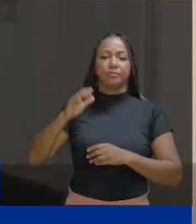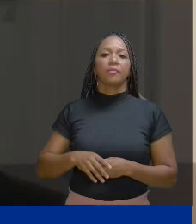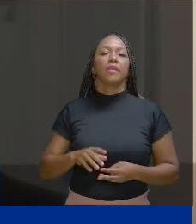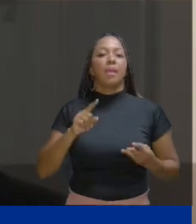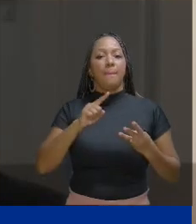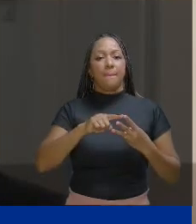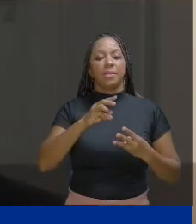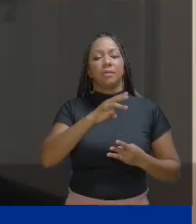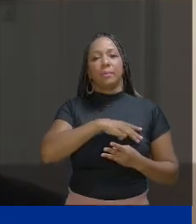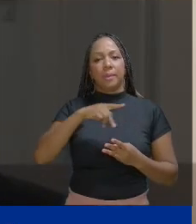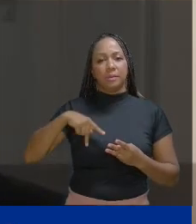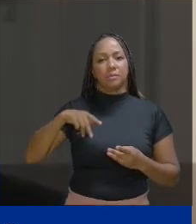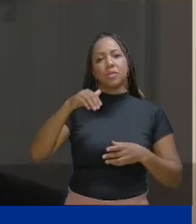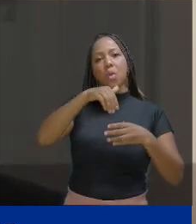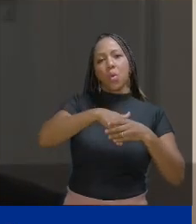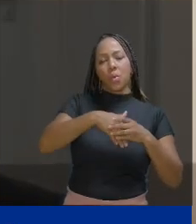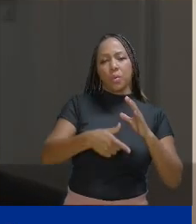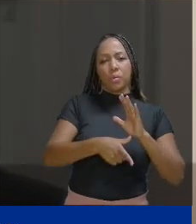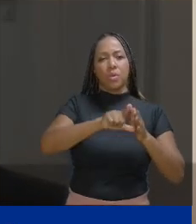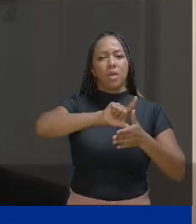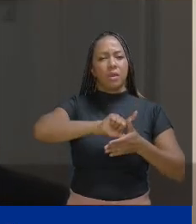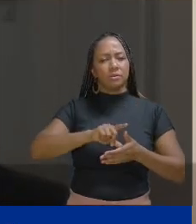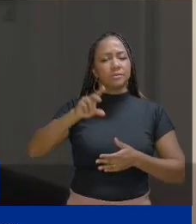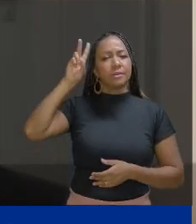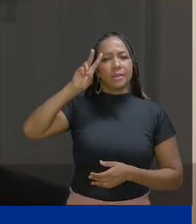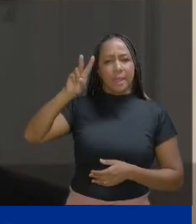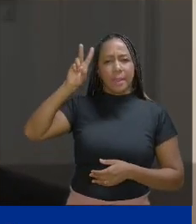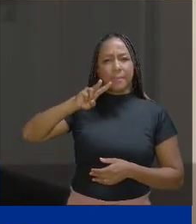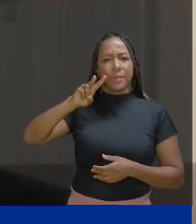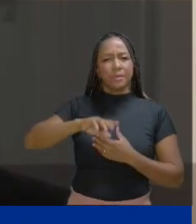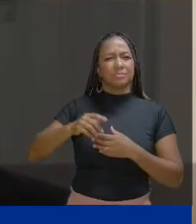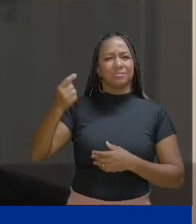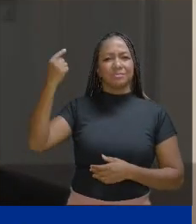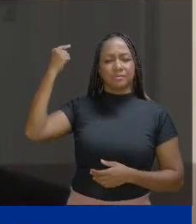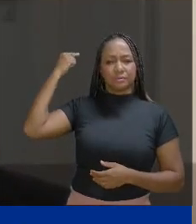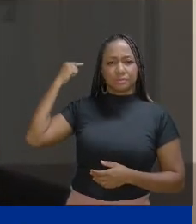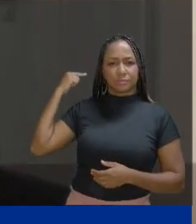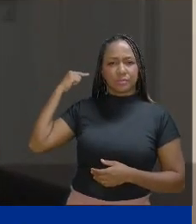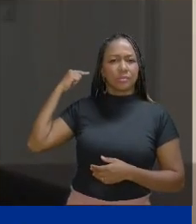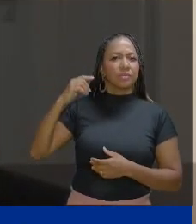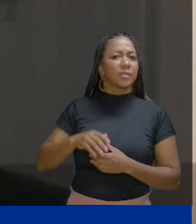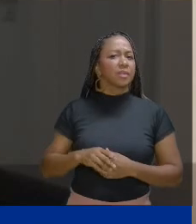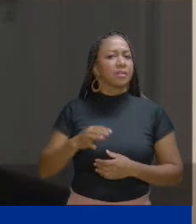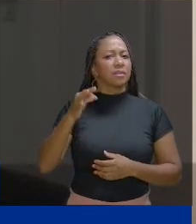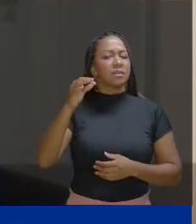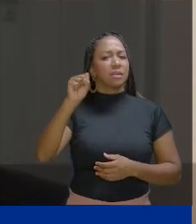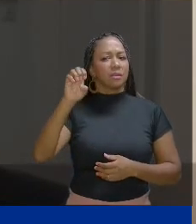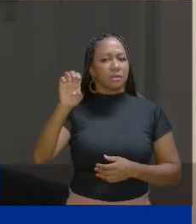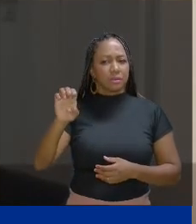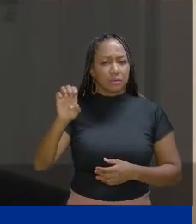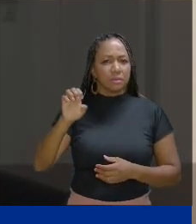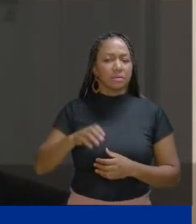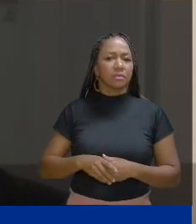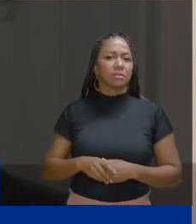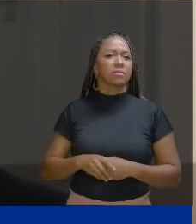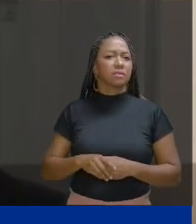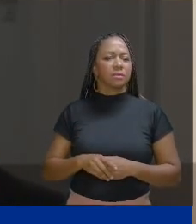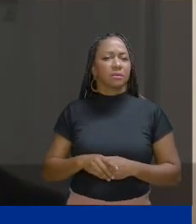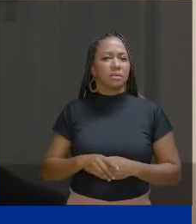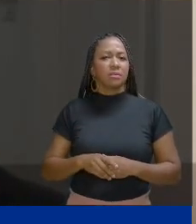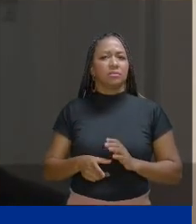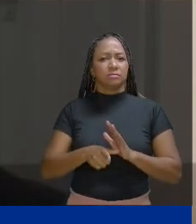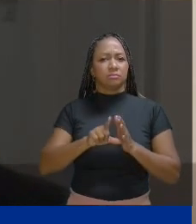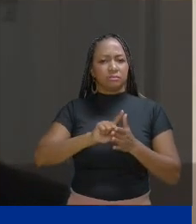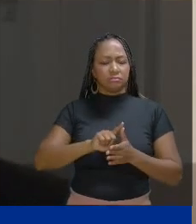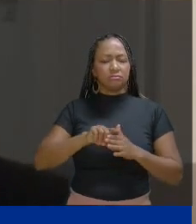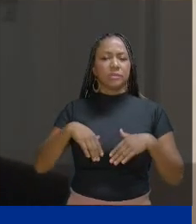Ministério Público e o acórdão antecedente, bom lembrar que o tema não foi abordado pelo Tribunal Superior, porque ele ficou na abordagem de uma